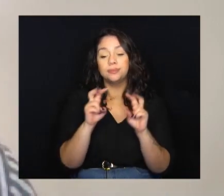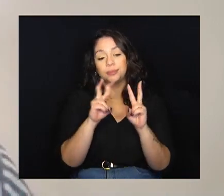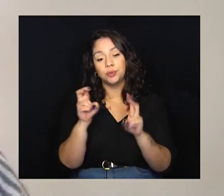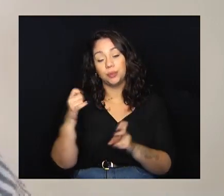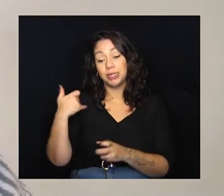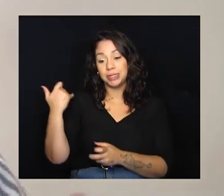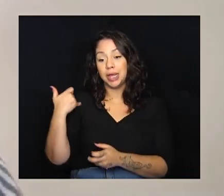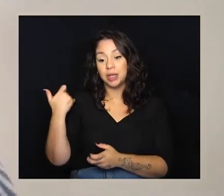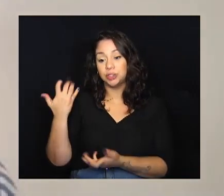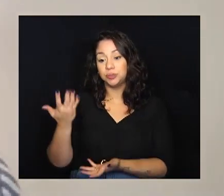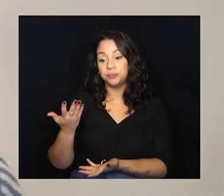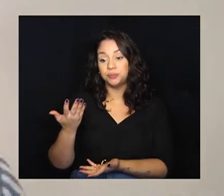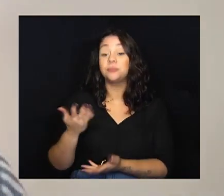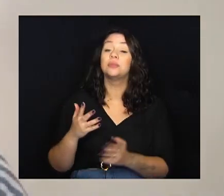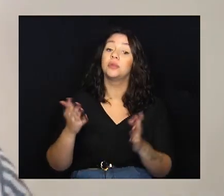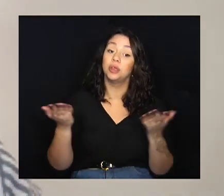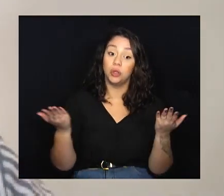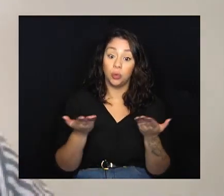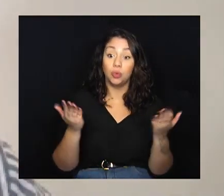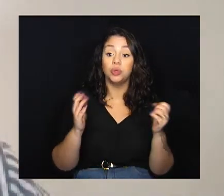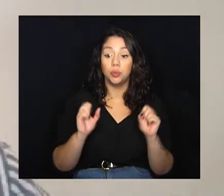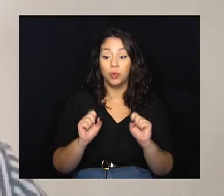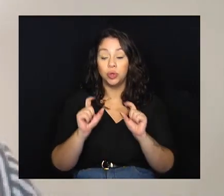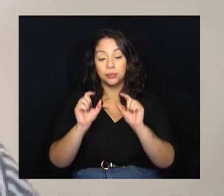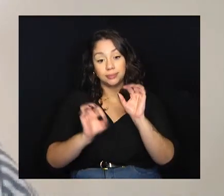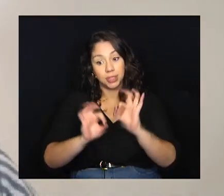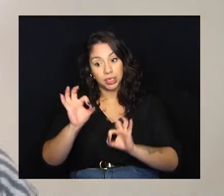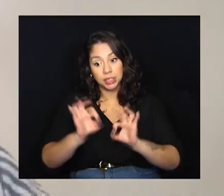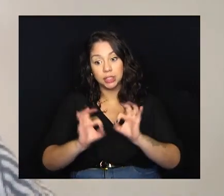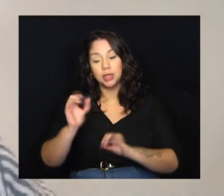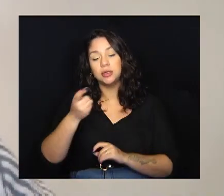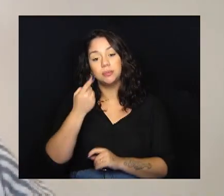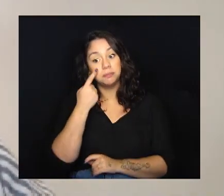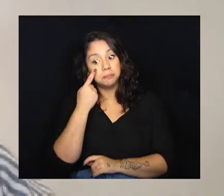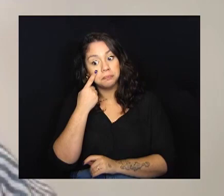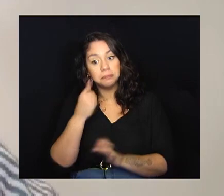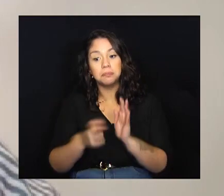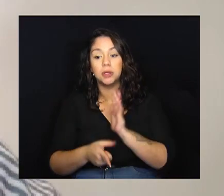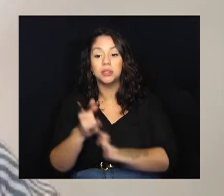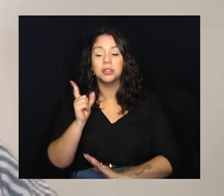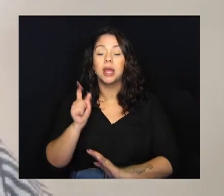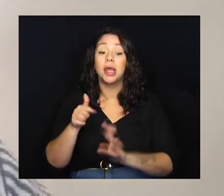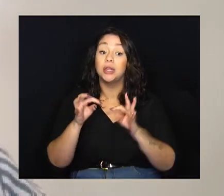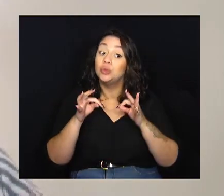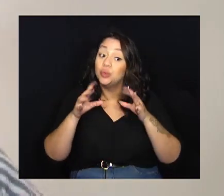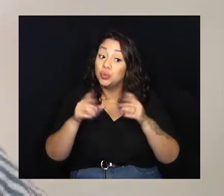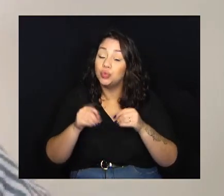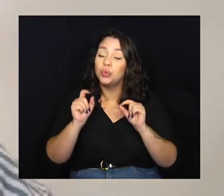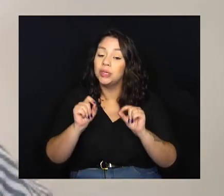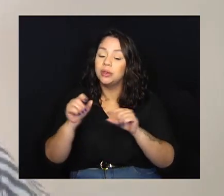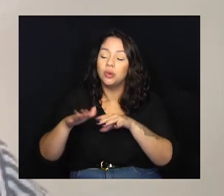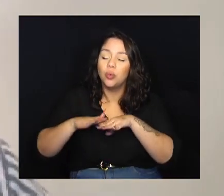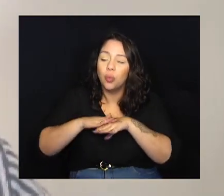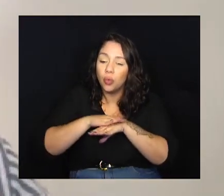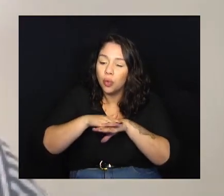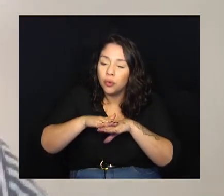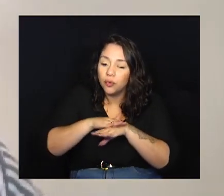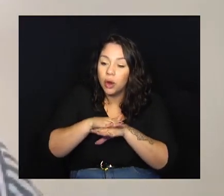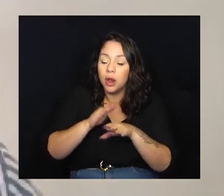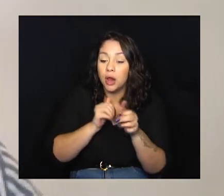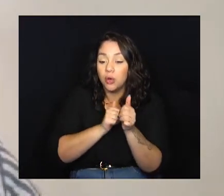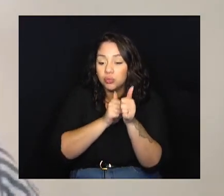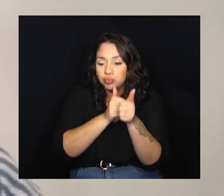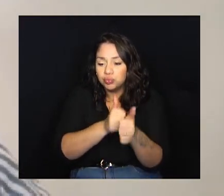parental que a gente pode hoje planejar e prever isso mas tudo é uma questão de conversa acompanhamento